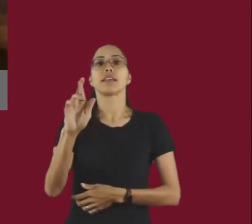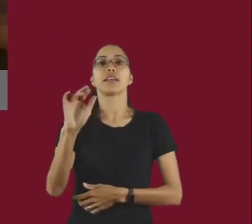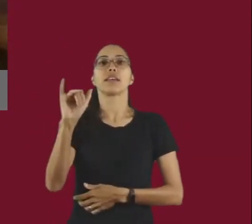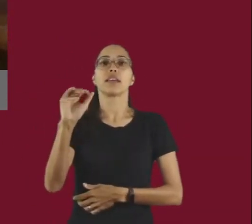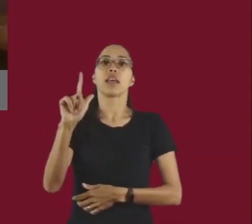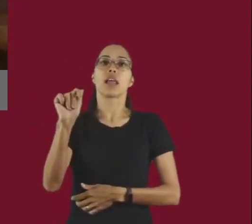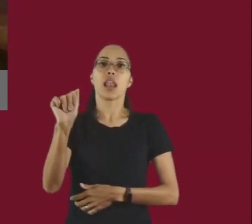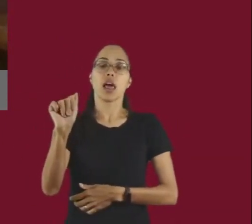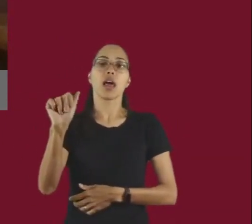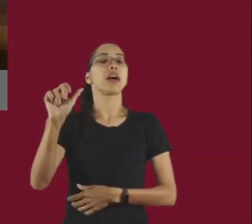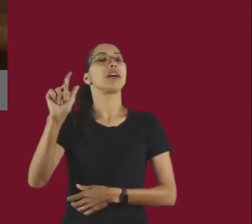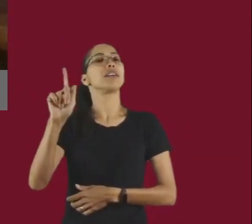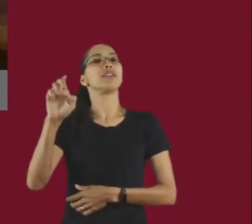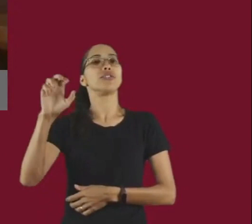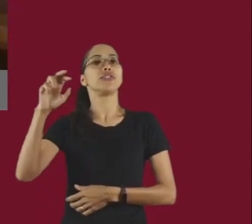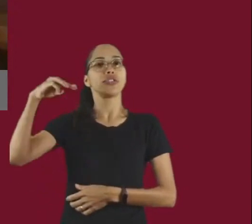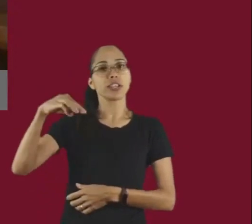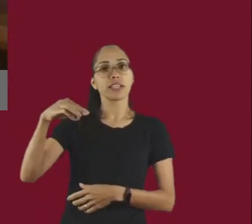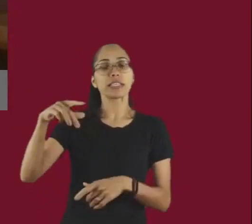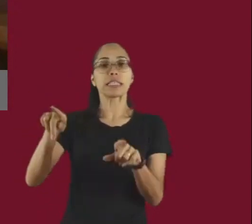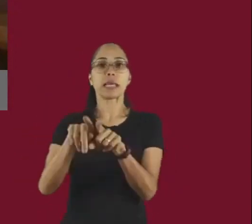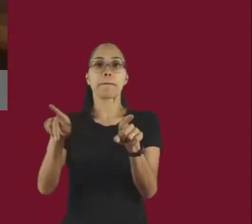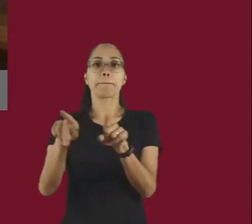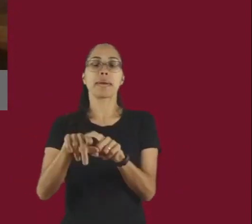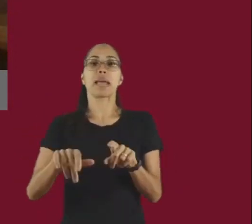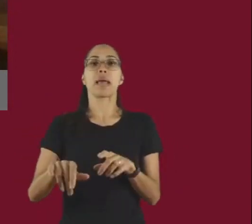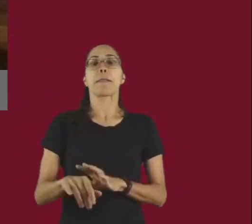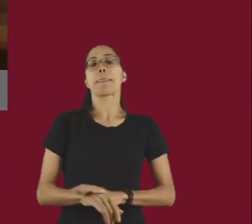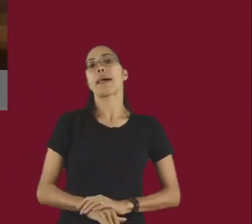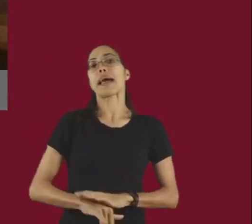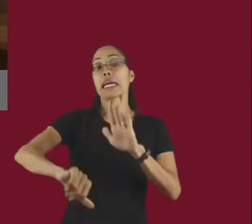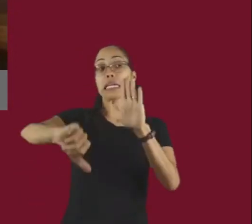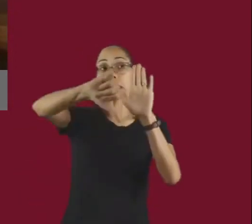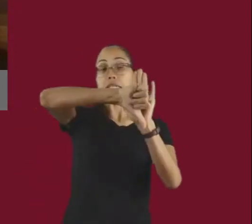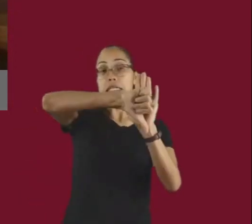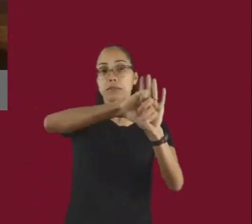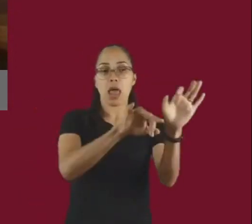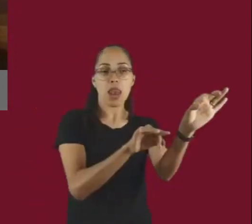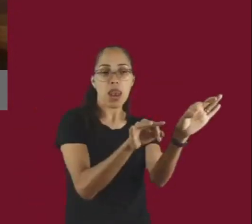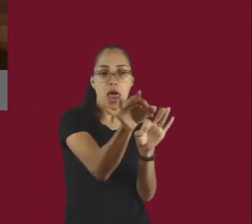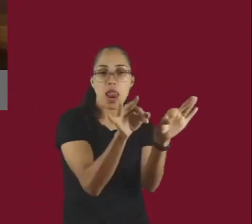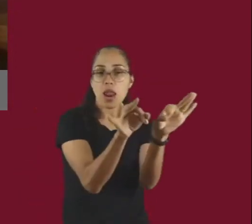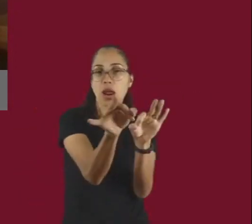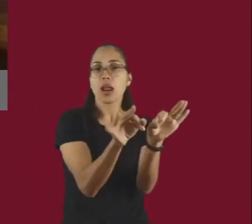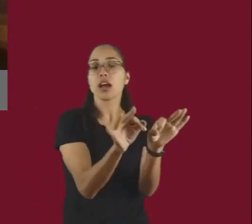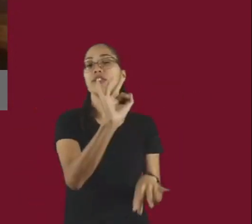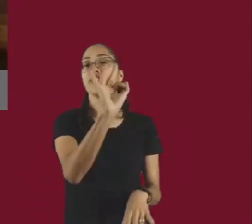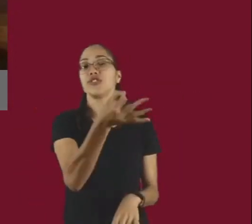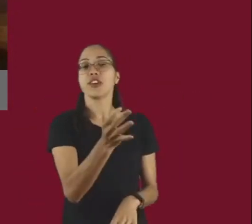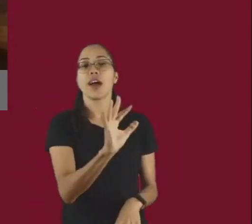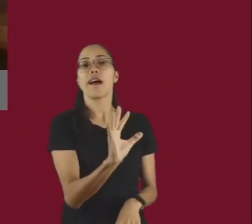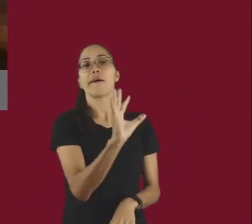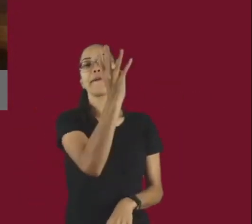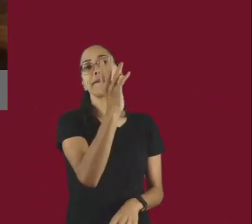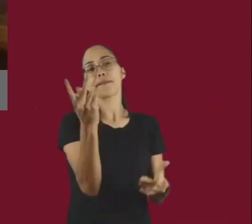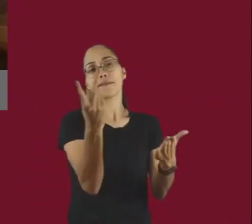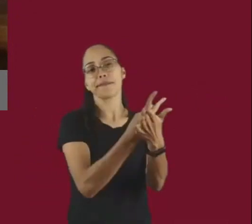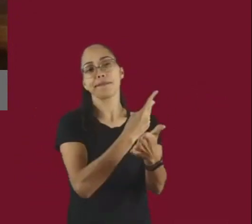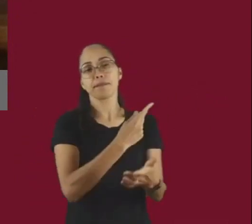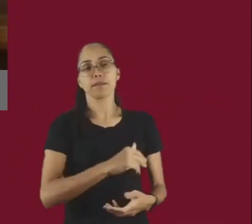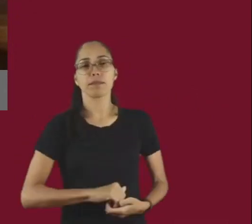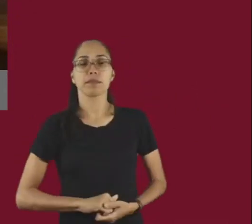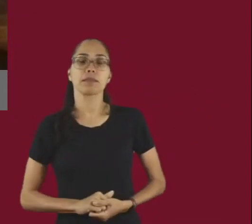Então, onde o crime organizado, né, já está, hoje mesmo, né, saiu um